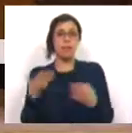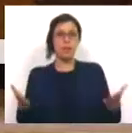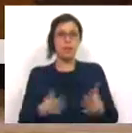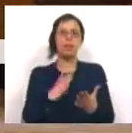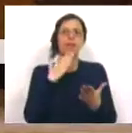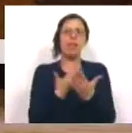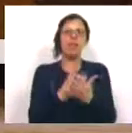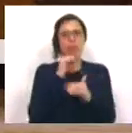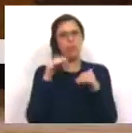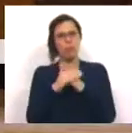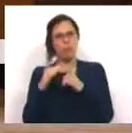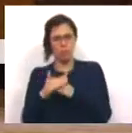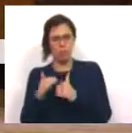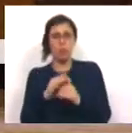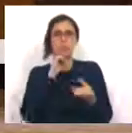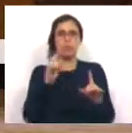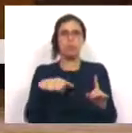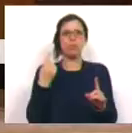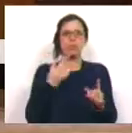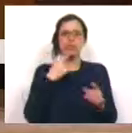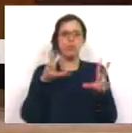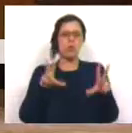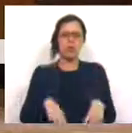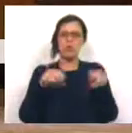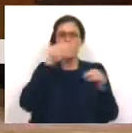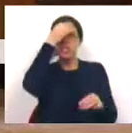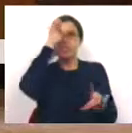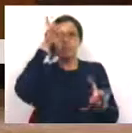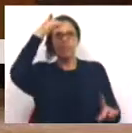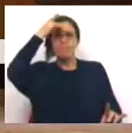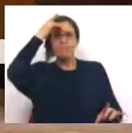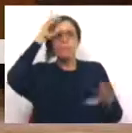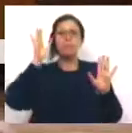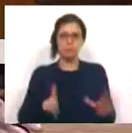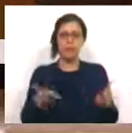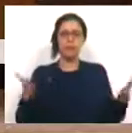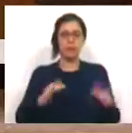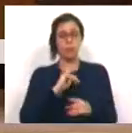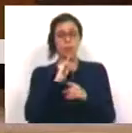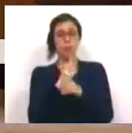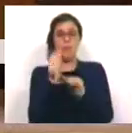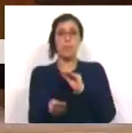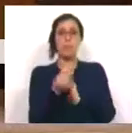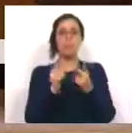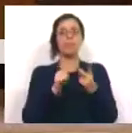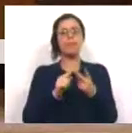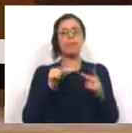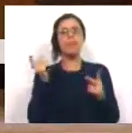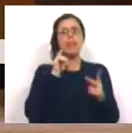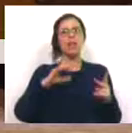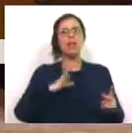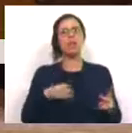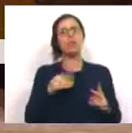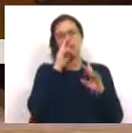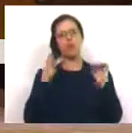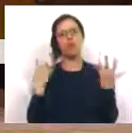que resultou em tragédias que não poderemos jamais esquecer. Uma outra particularidade que desenha este Dia Mundial